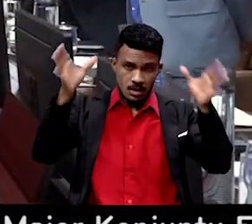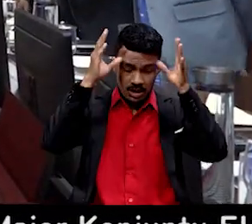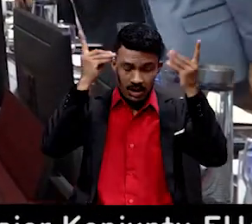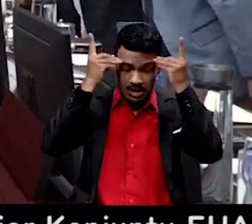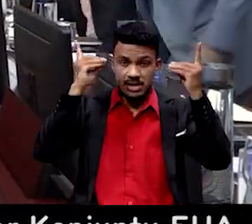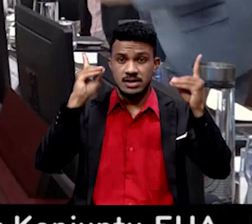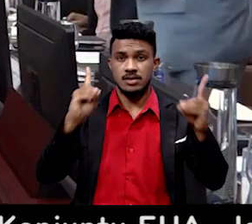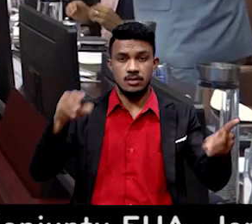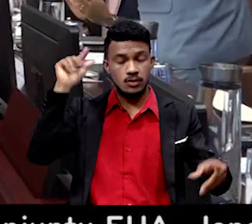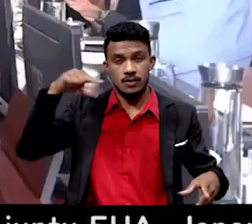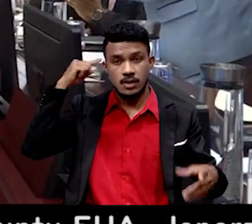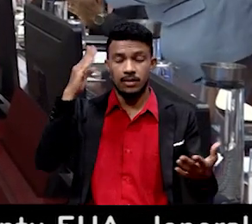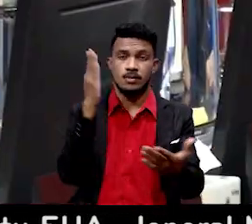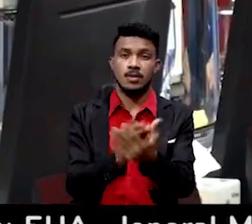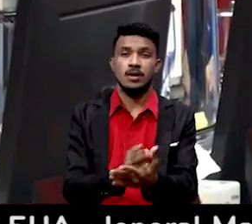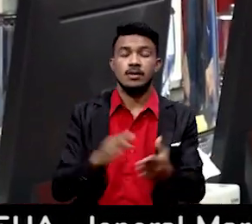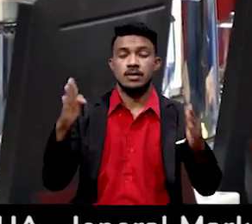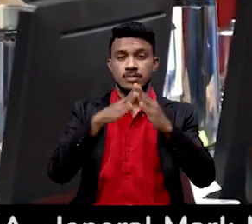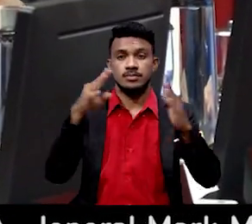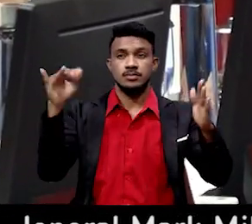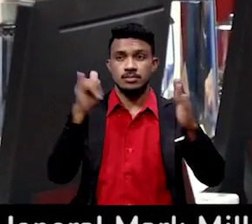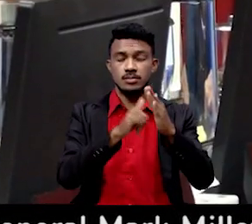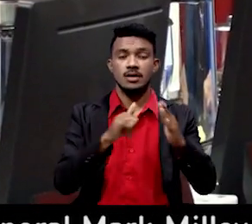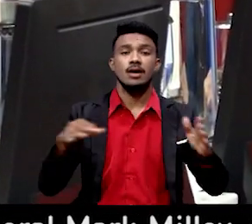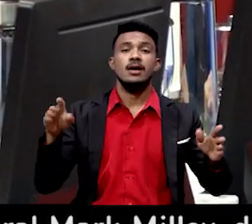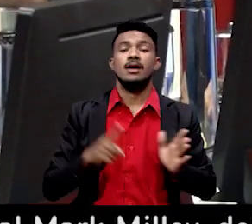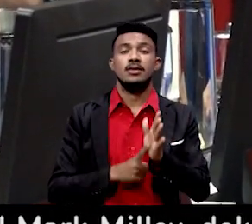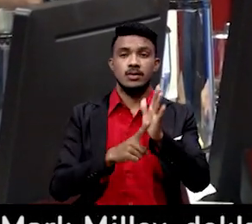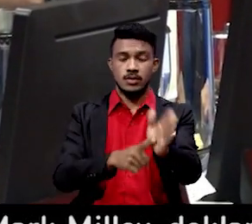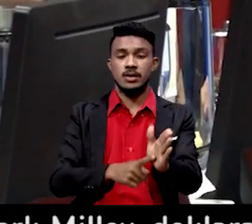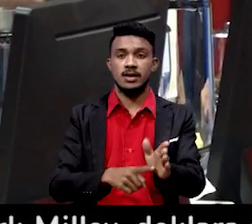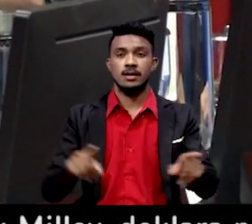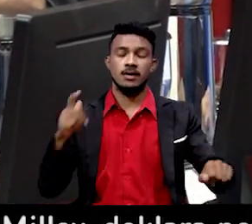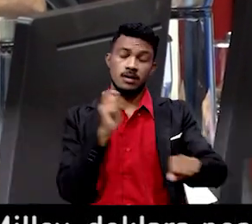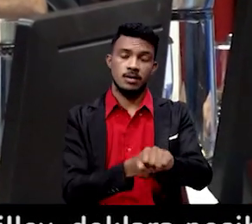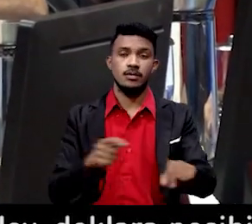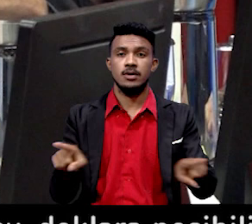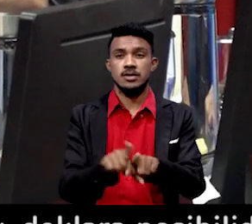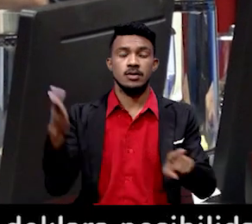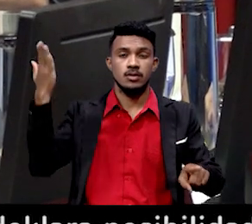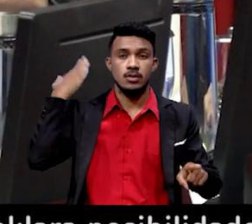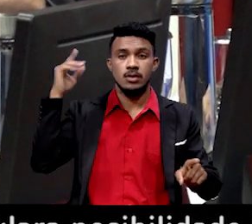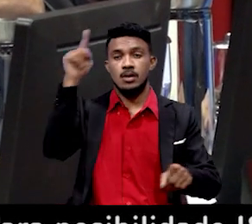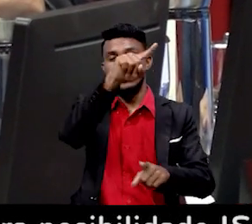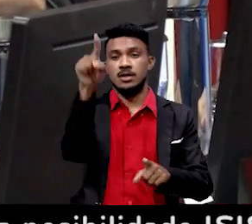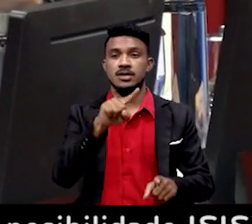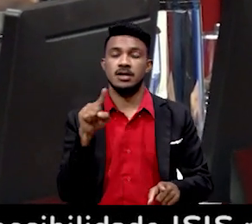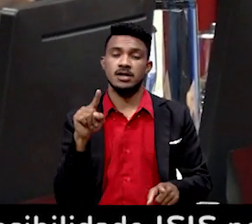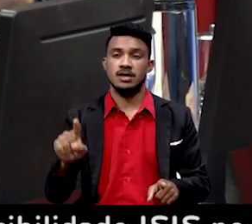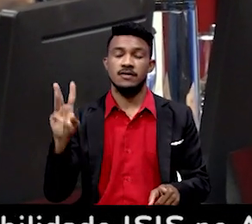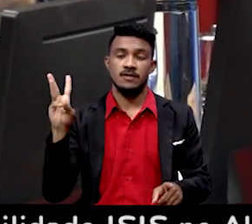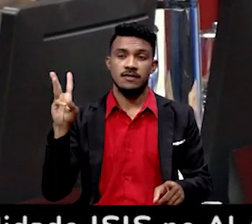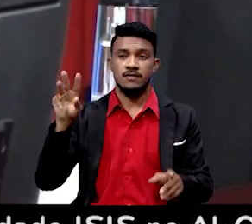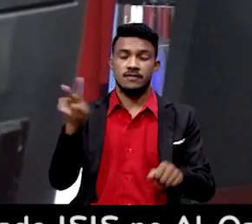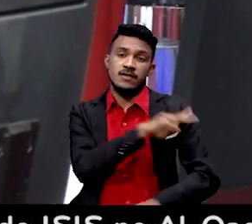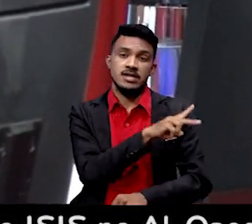do katak, esperança comunidade nian ba nova normalidade se acontece, tabahareba progresso percentagem vacinação em município de Ili,